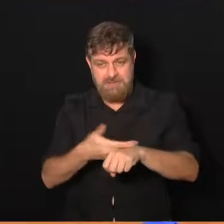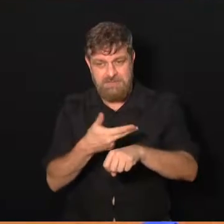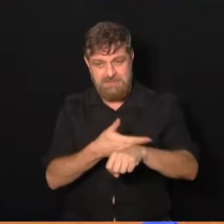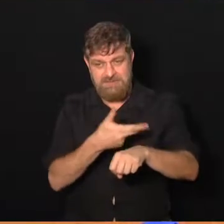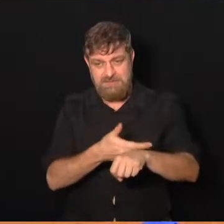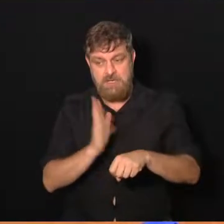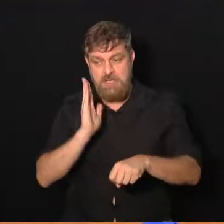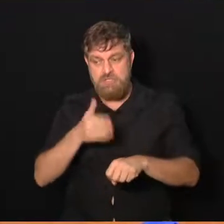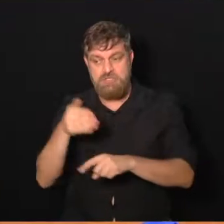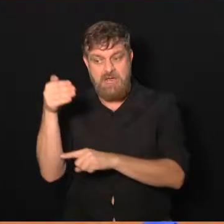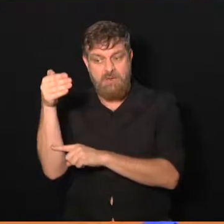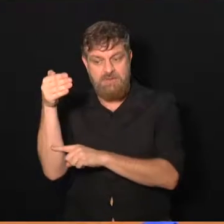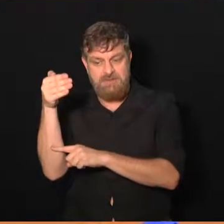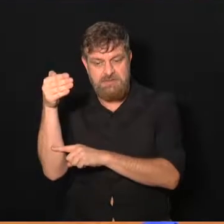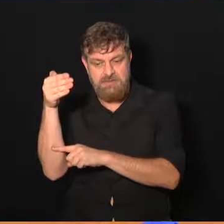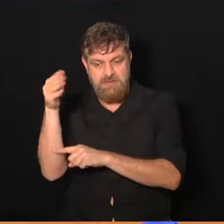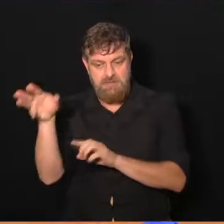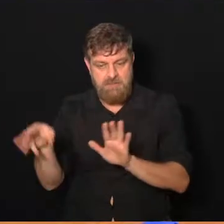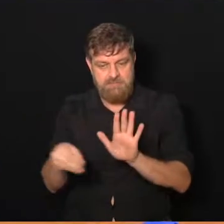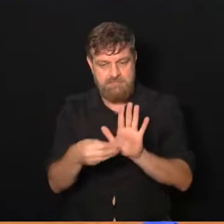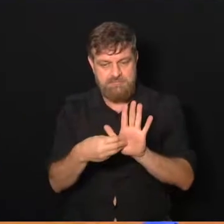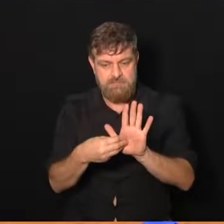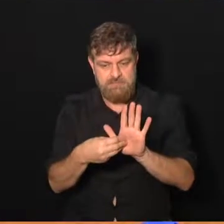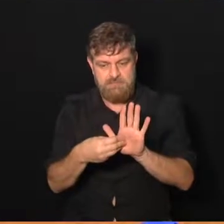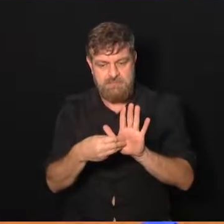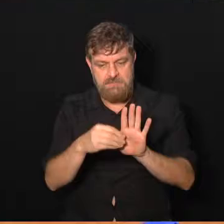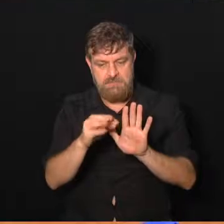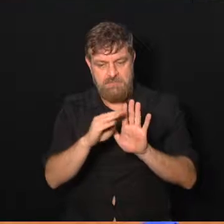hotelzinhos, nós temos bastante em Campinas, nós temos